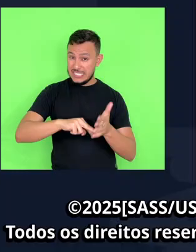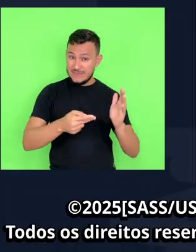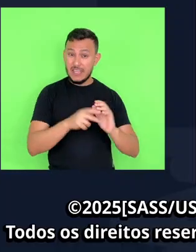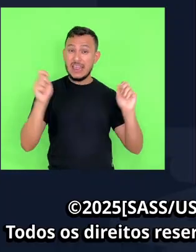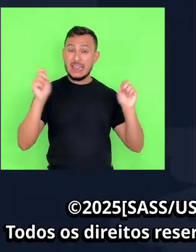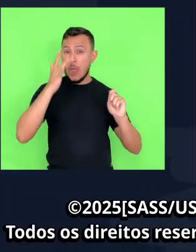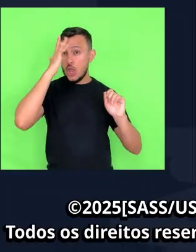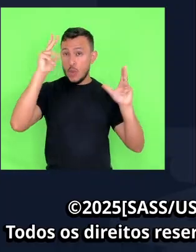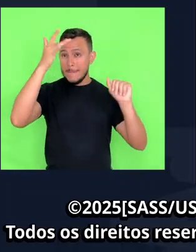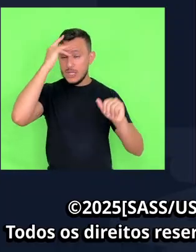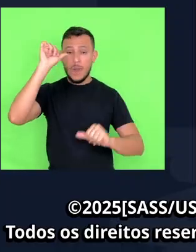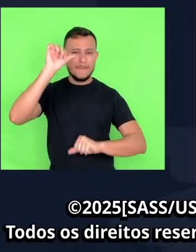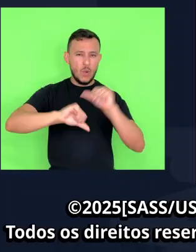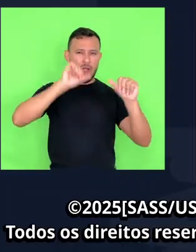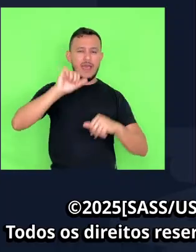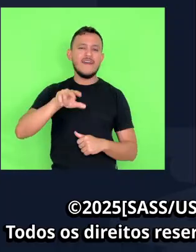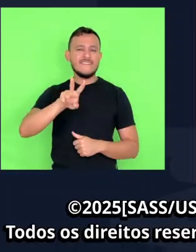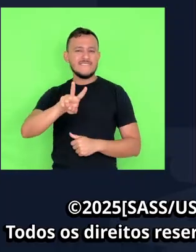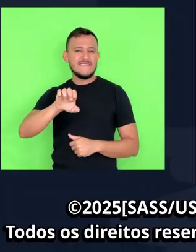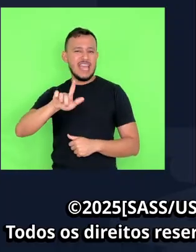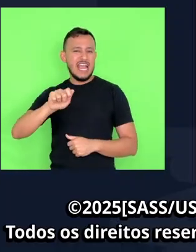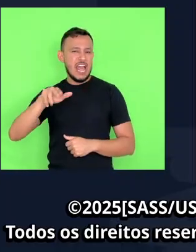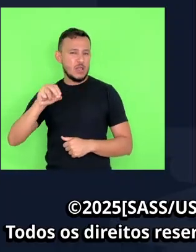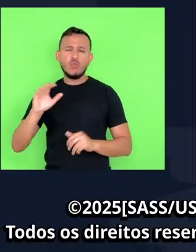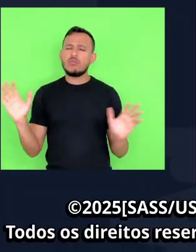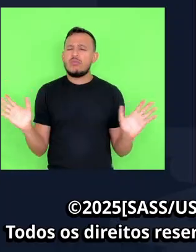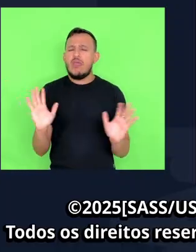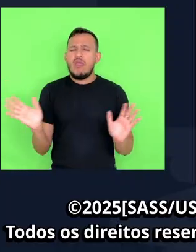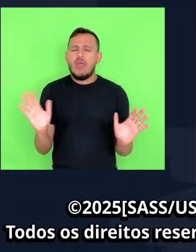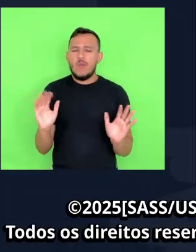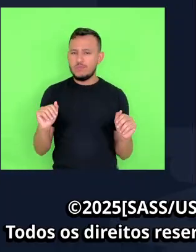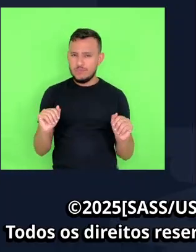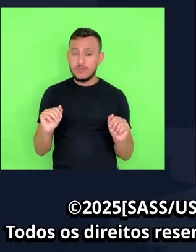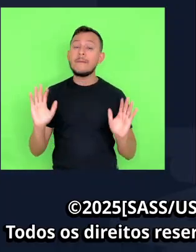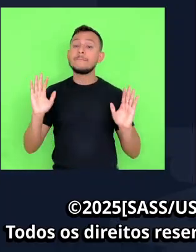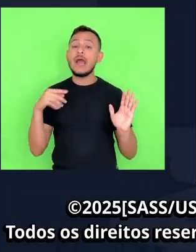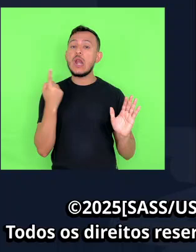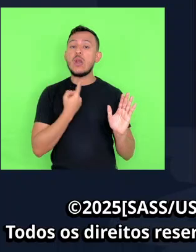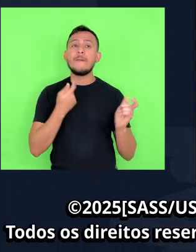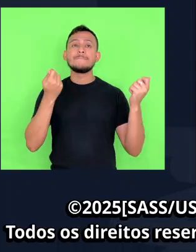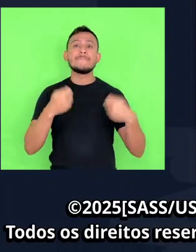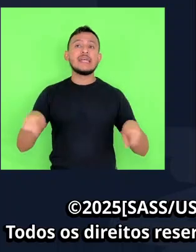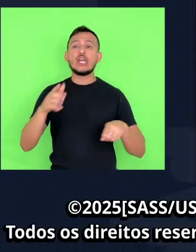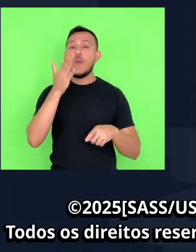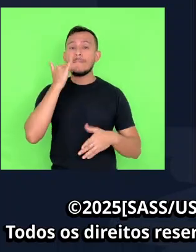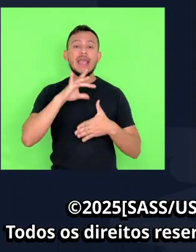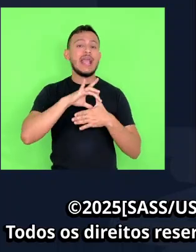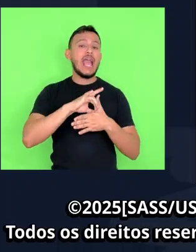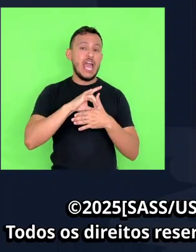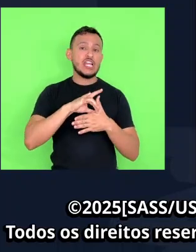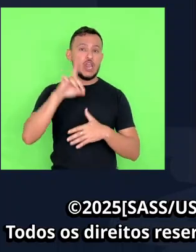virar vegetariano ou vai virar vegano? Não, não é isso que se advoga. Mas nós não precisamos comer